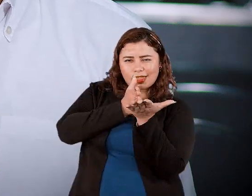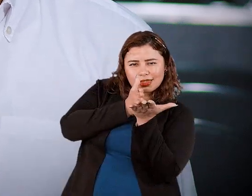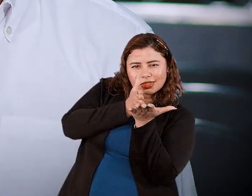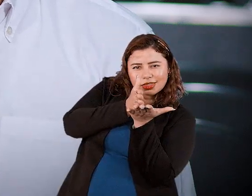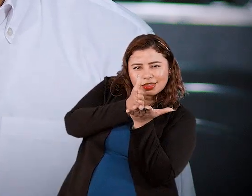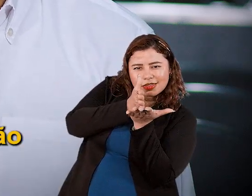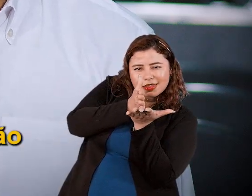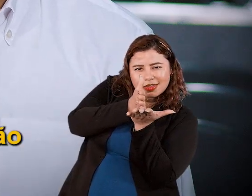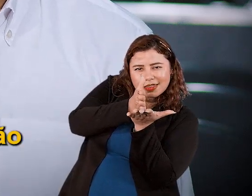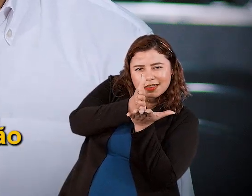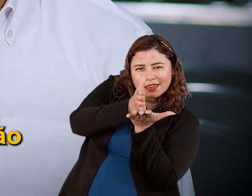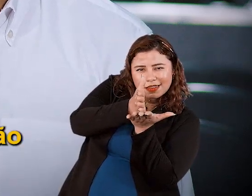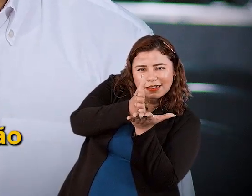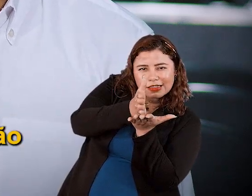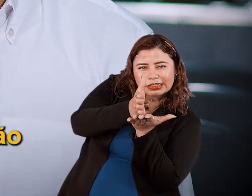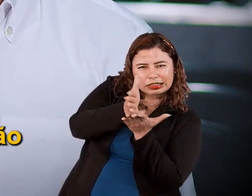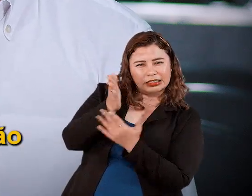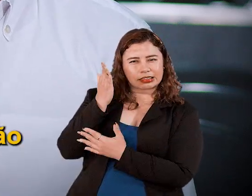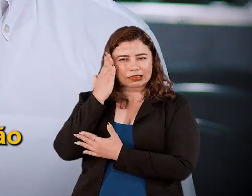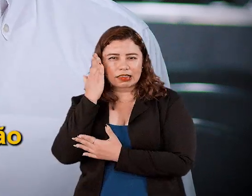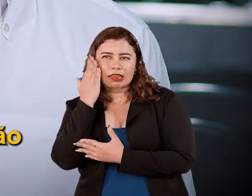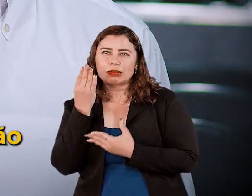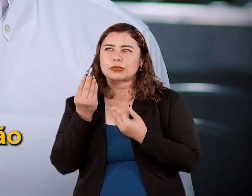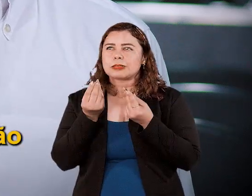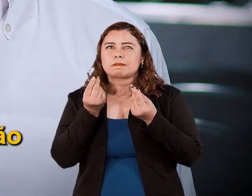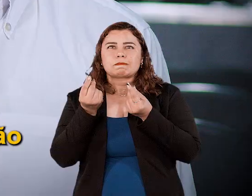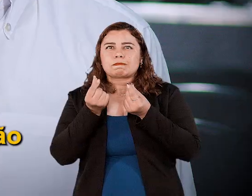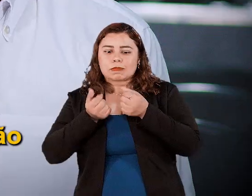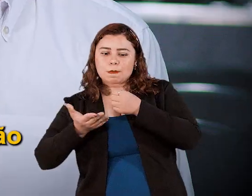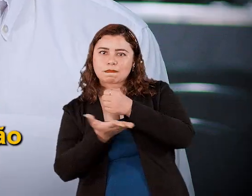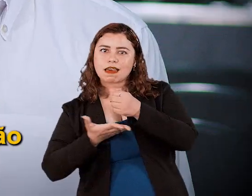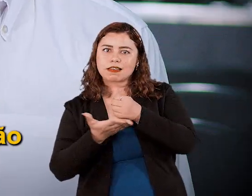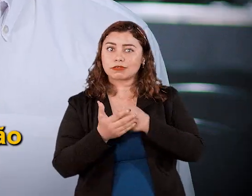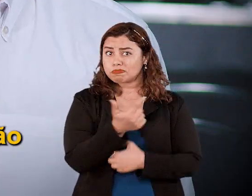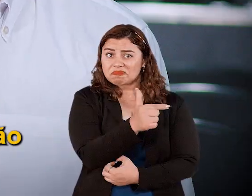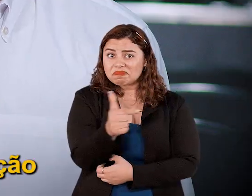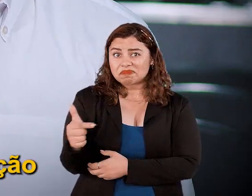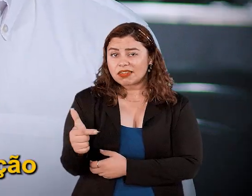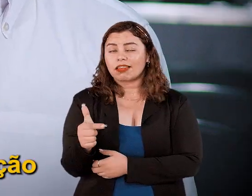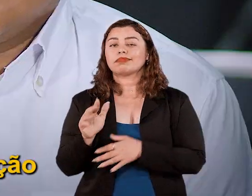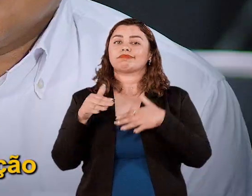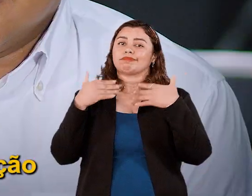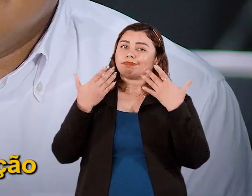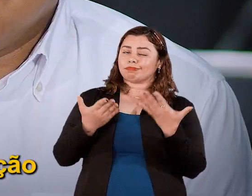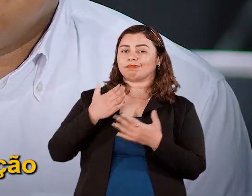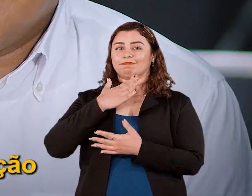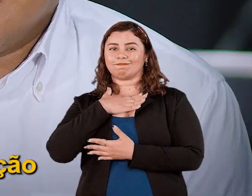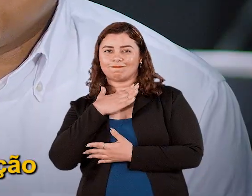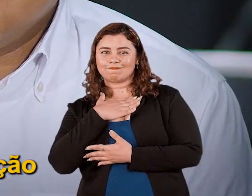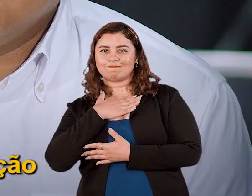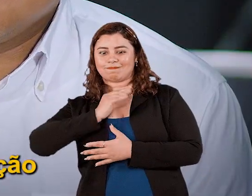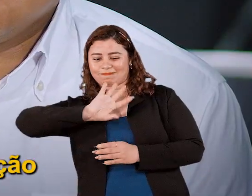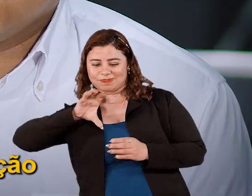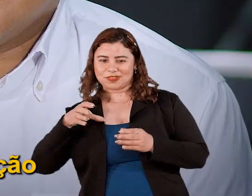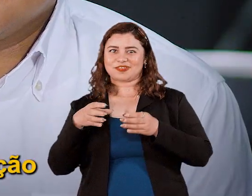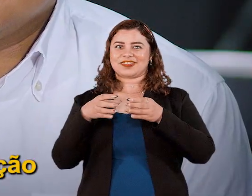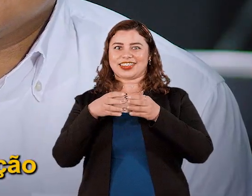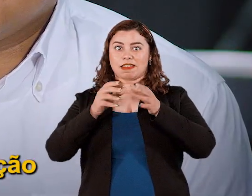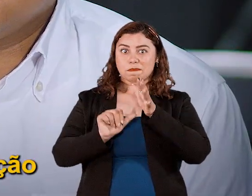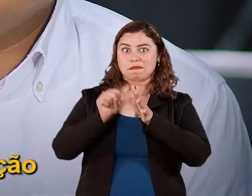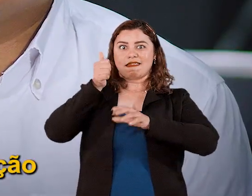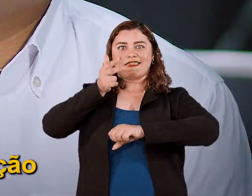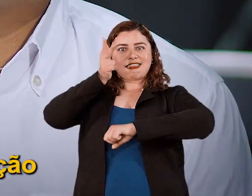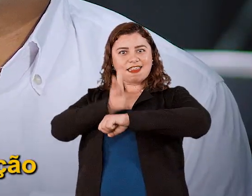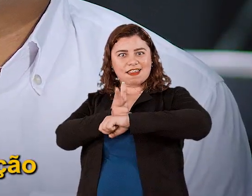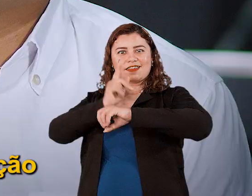original de acompanhamento para você ter ali uma orientação e seguir uma base, né? Então, para mim fazer parte